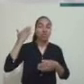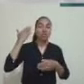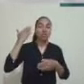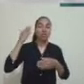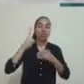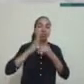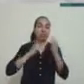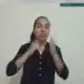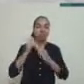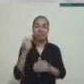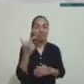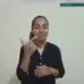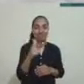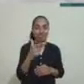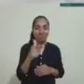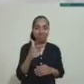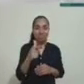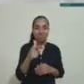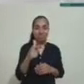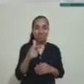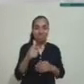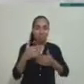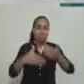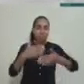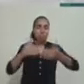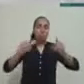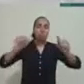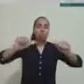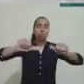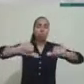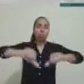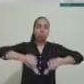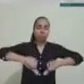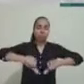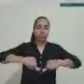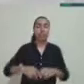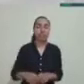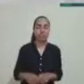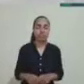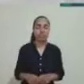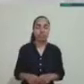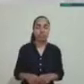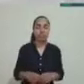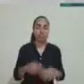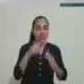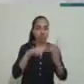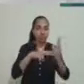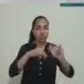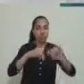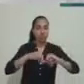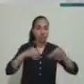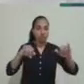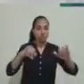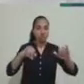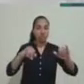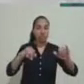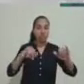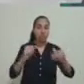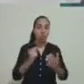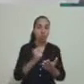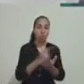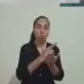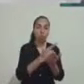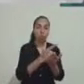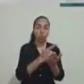que brecassem o avanço da doença. Então, quando eu li esse comunicado, dizendo que eles vão adquirir um aparelho que pode segurar o